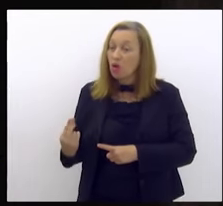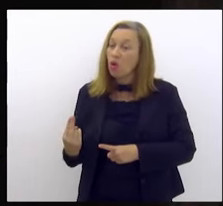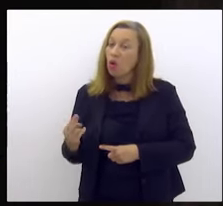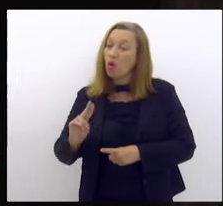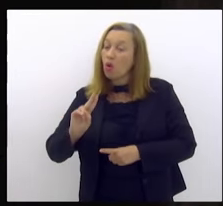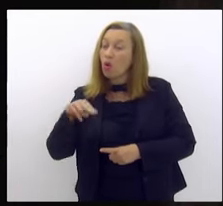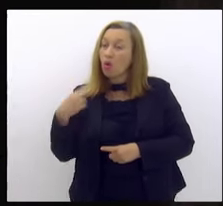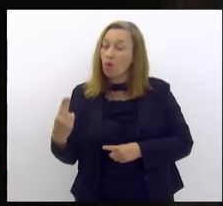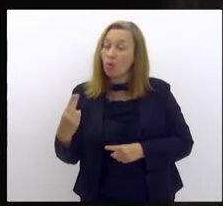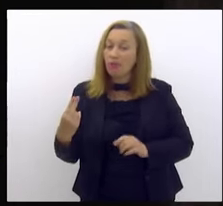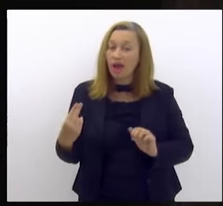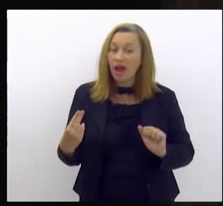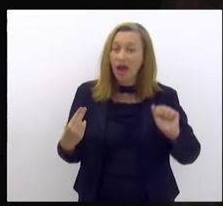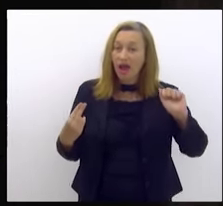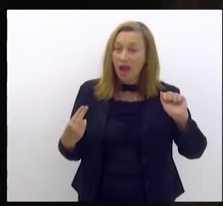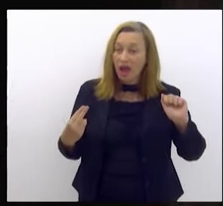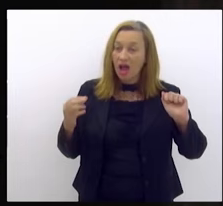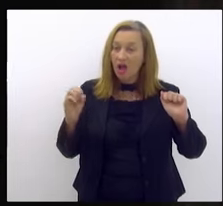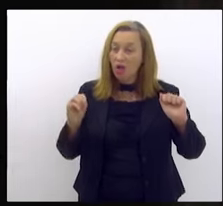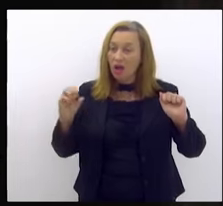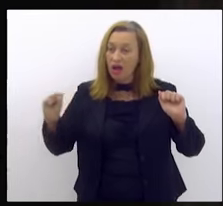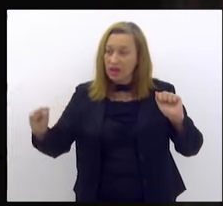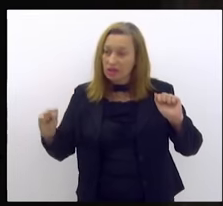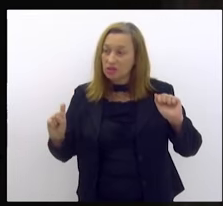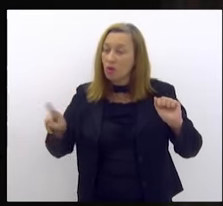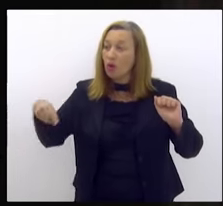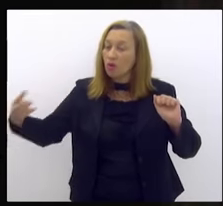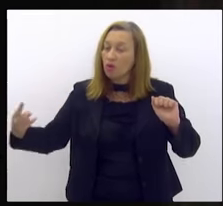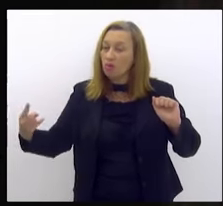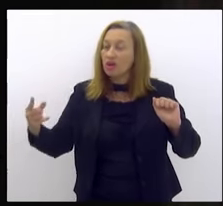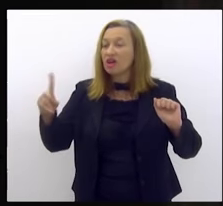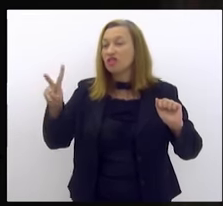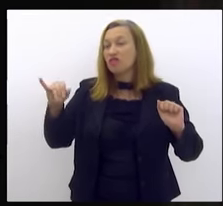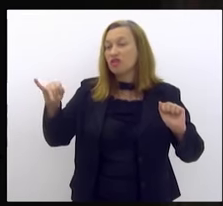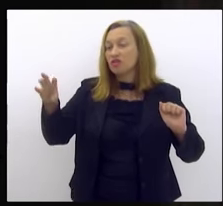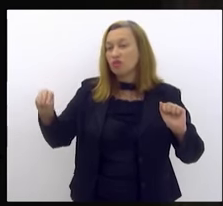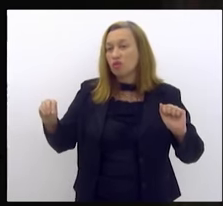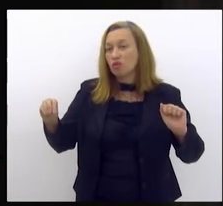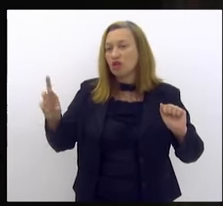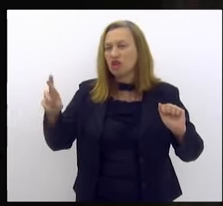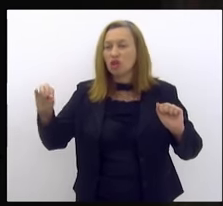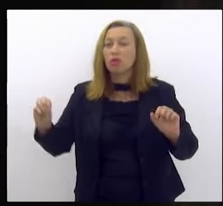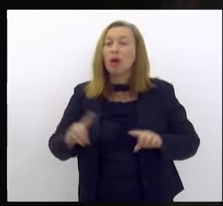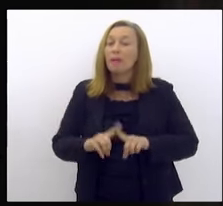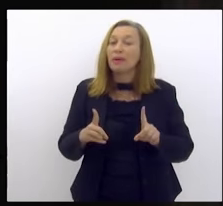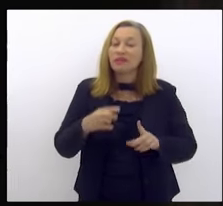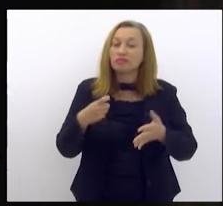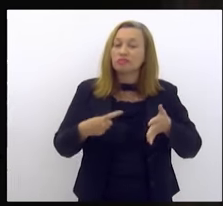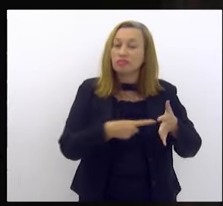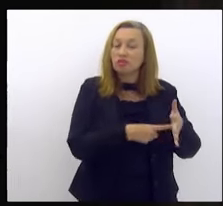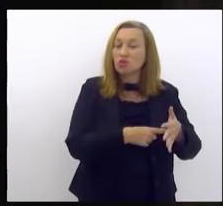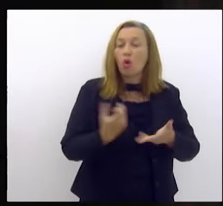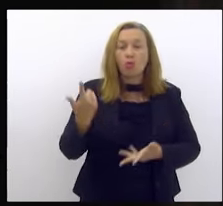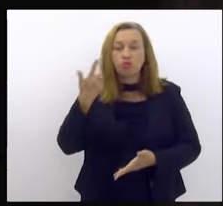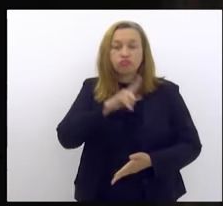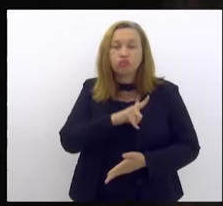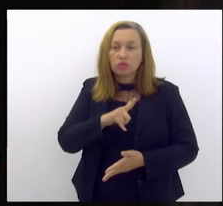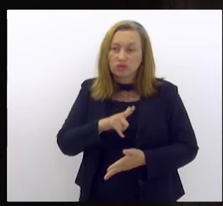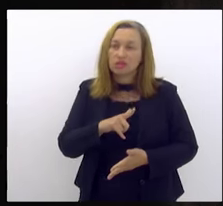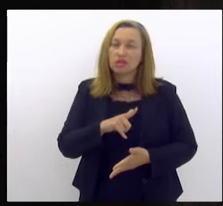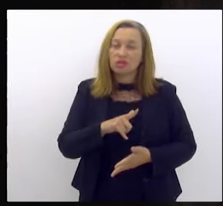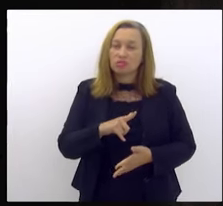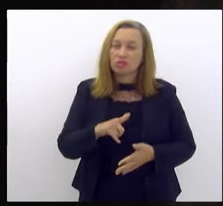para Vivo Rio. Mas, graças às nossas denúncias, nós conseguimos frustrar